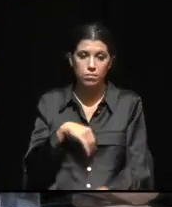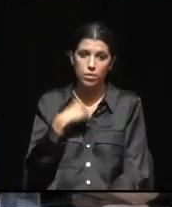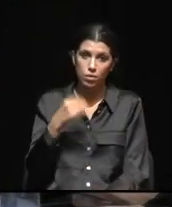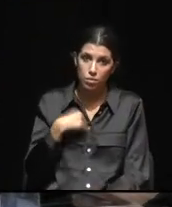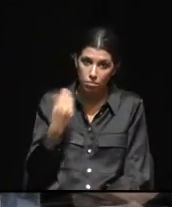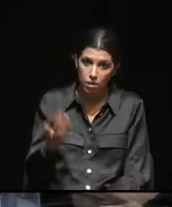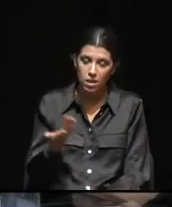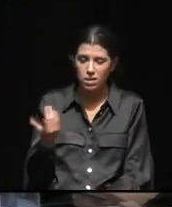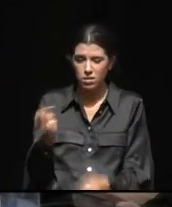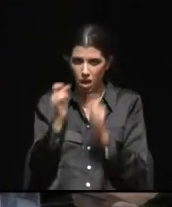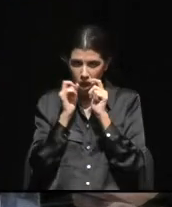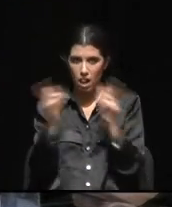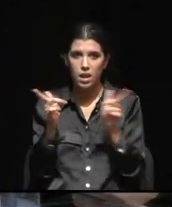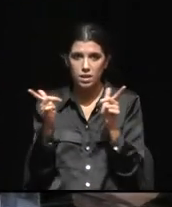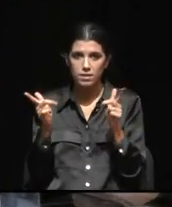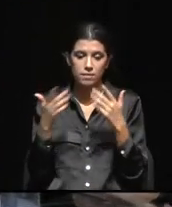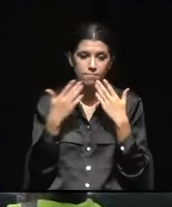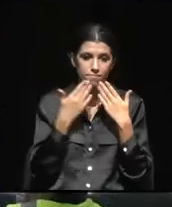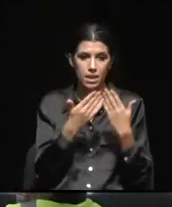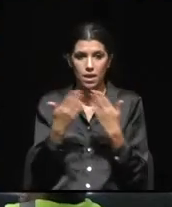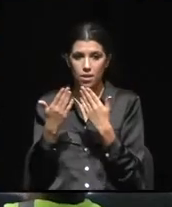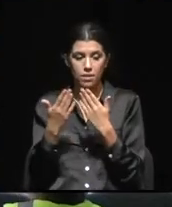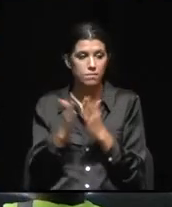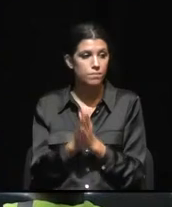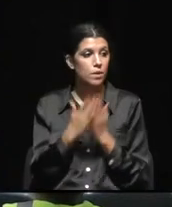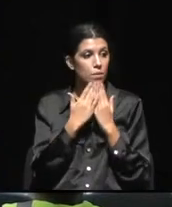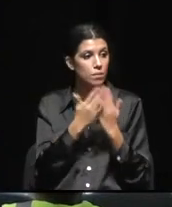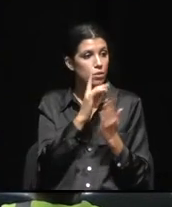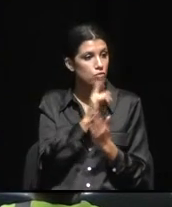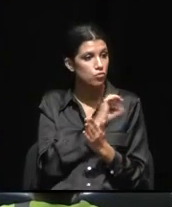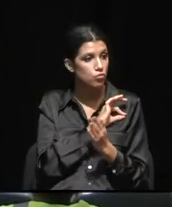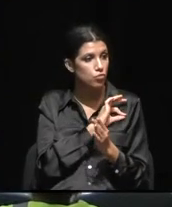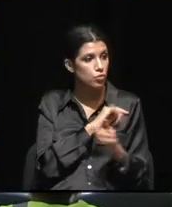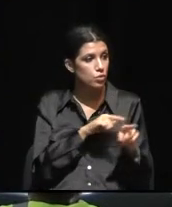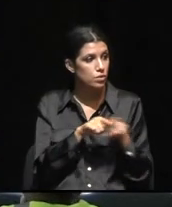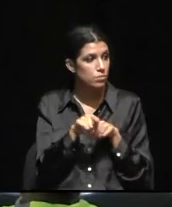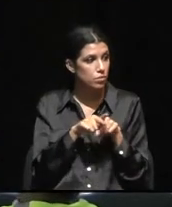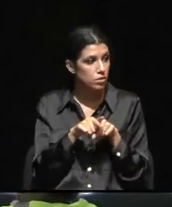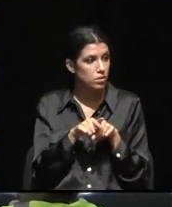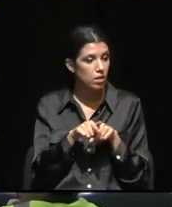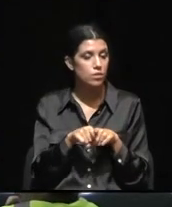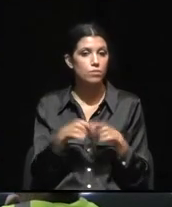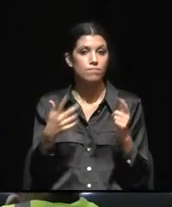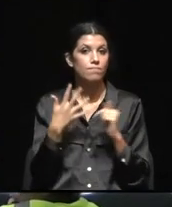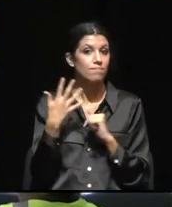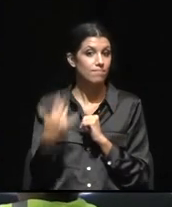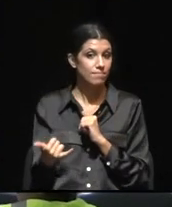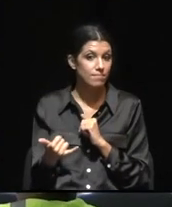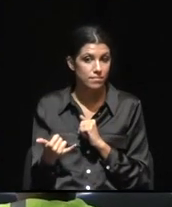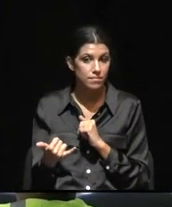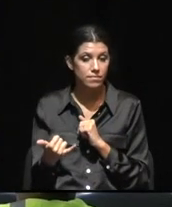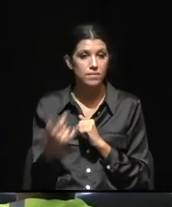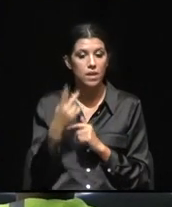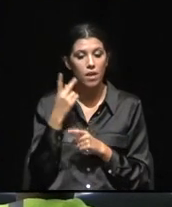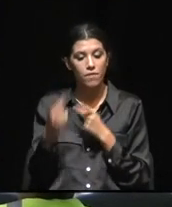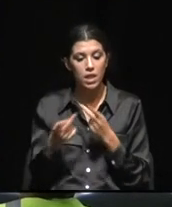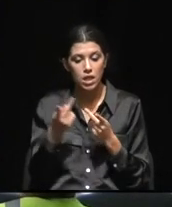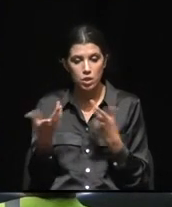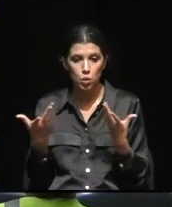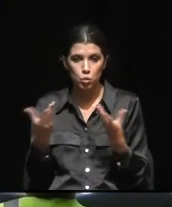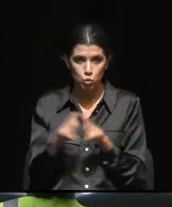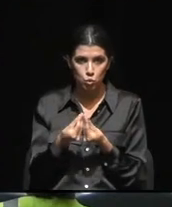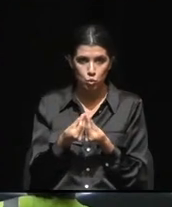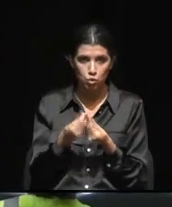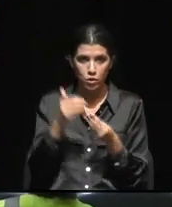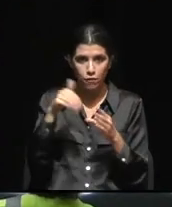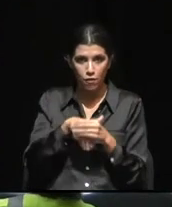de deixar aqui este Alerta obrigadoo obrigada senhor Deputado vamos passar à apreciação conjunta de